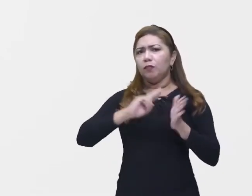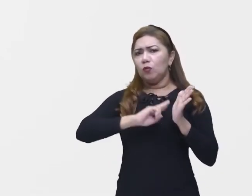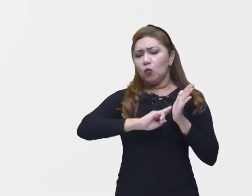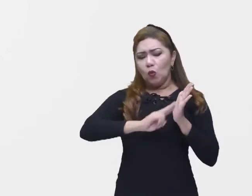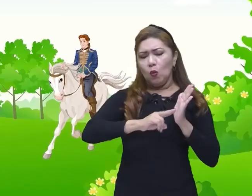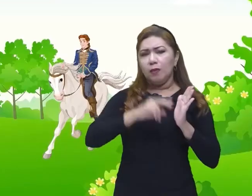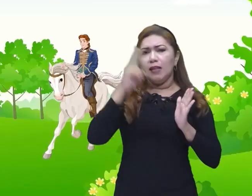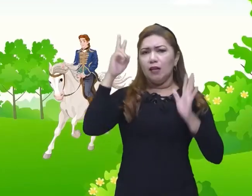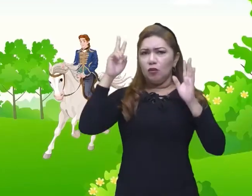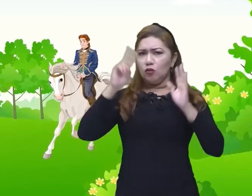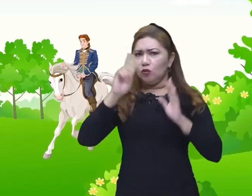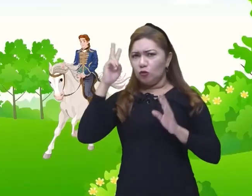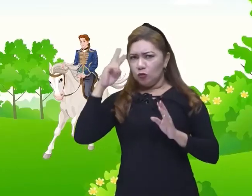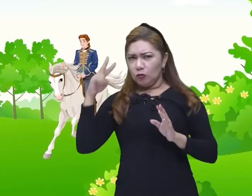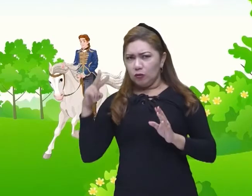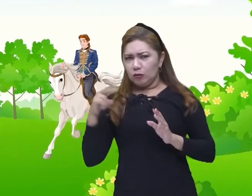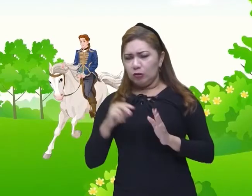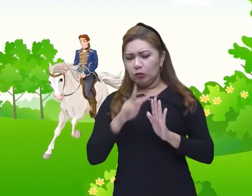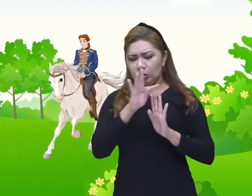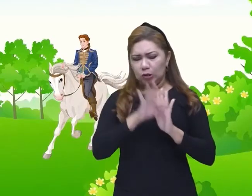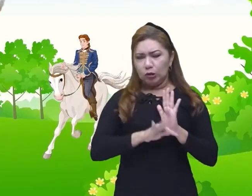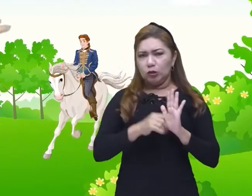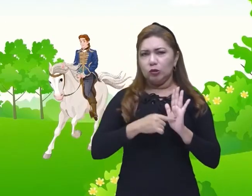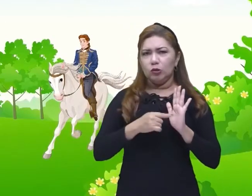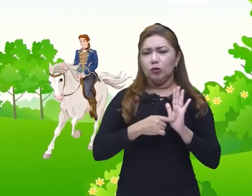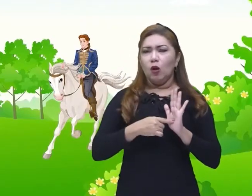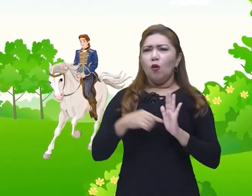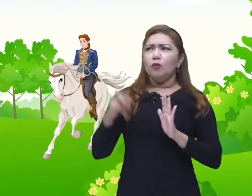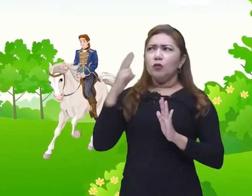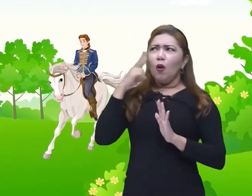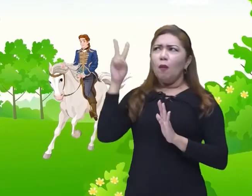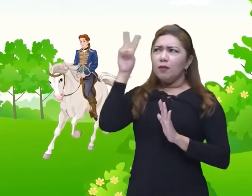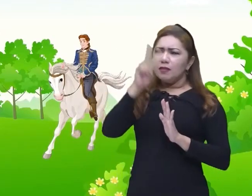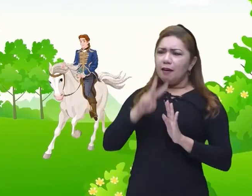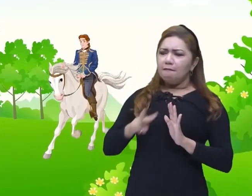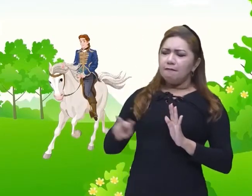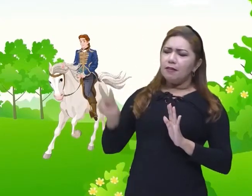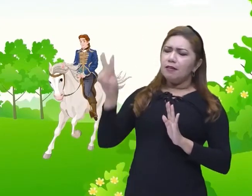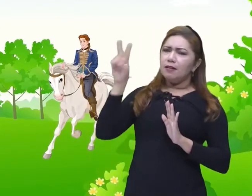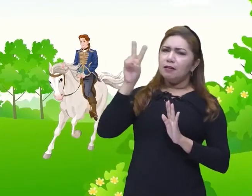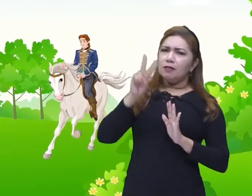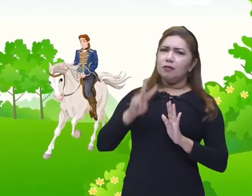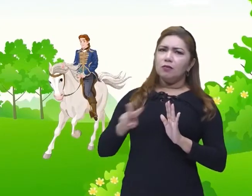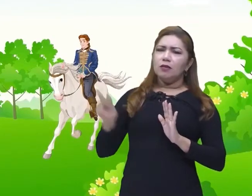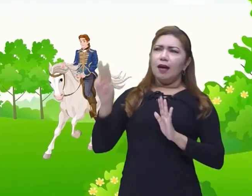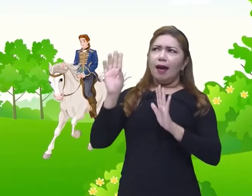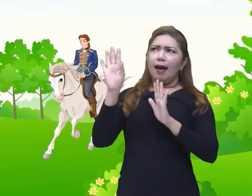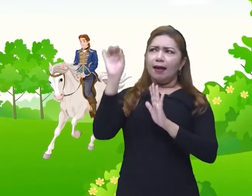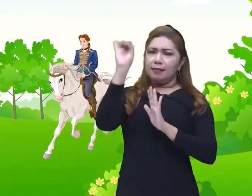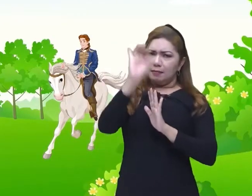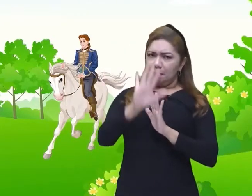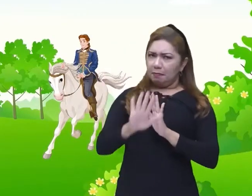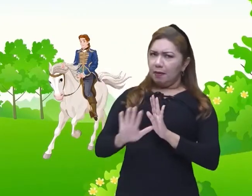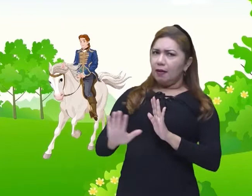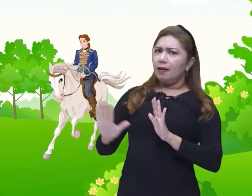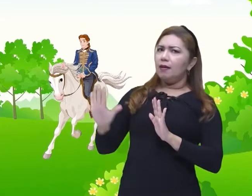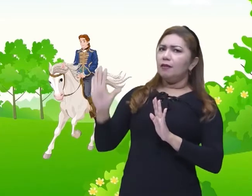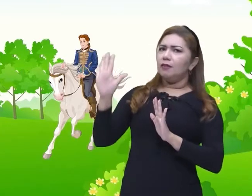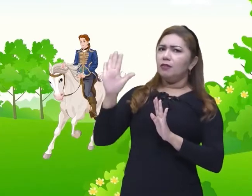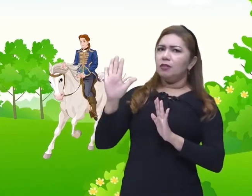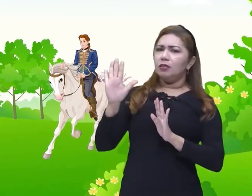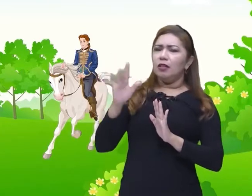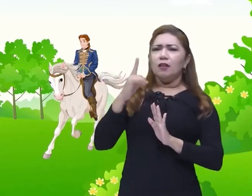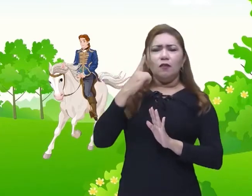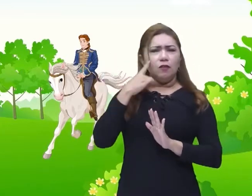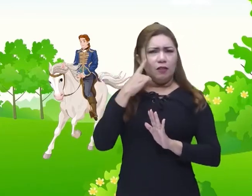Você observando a história, você viu tudo ali, as imagens. Vocês observaram que o livro não tinha nome